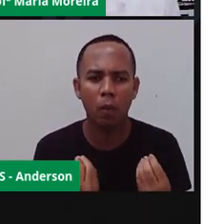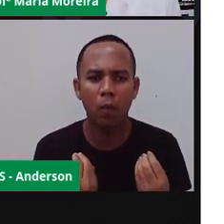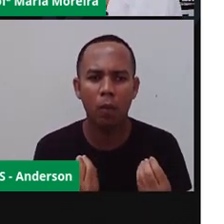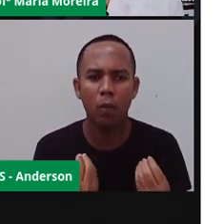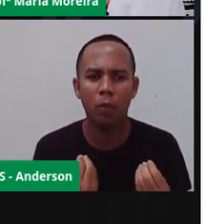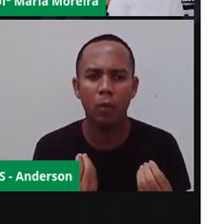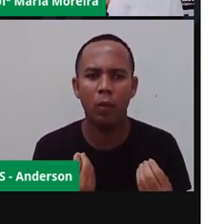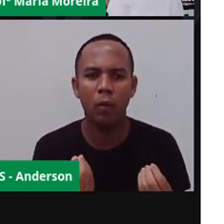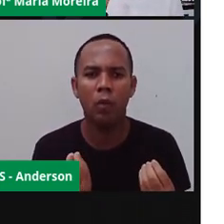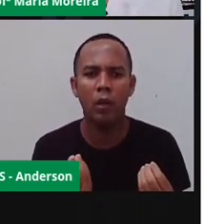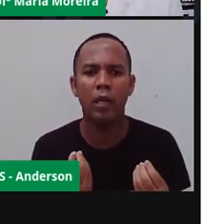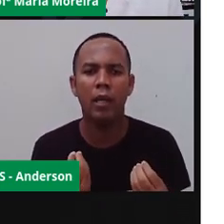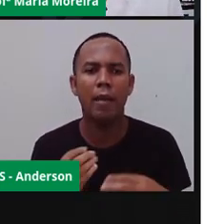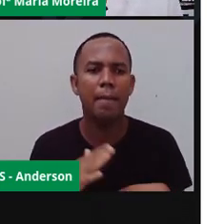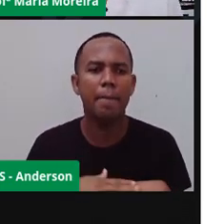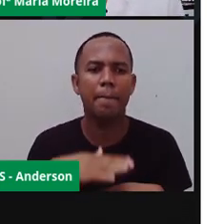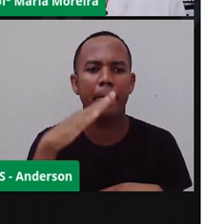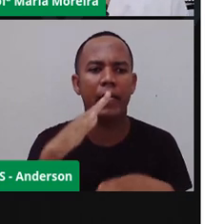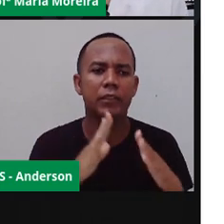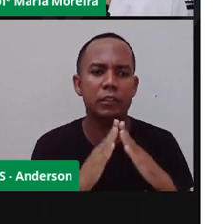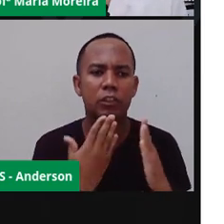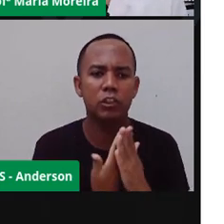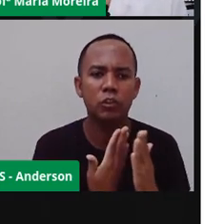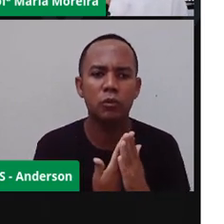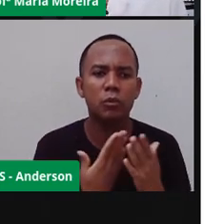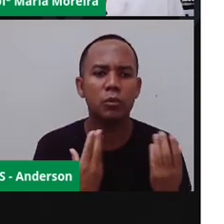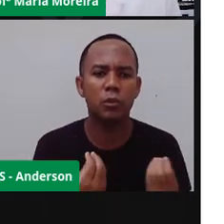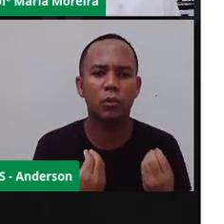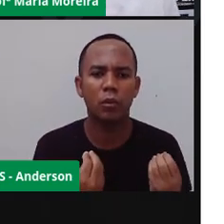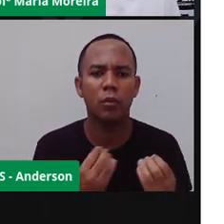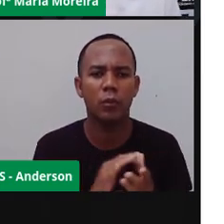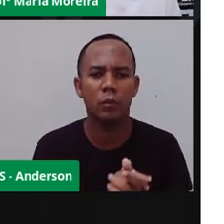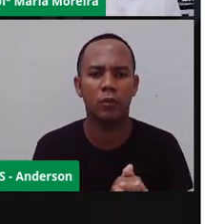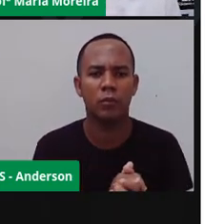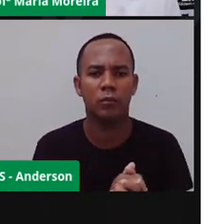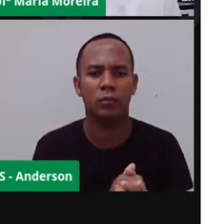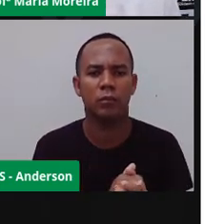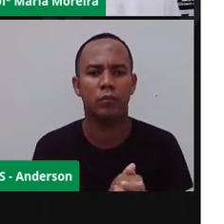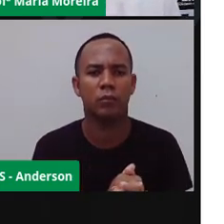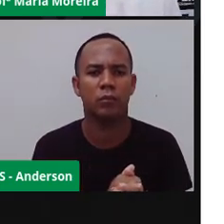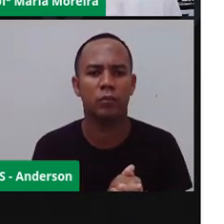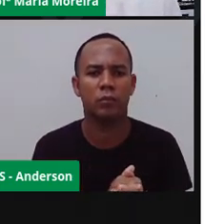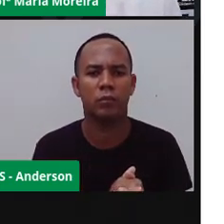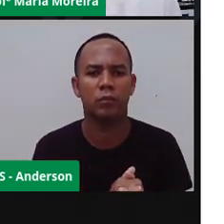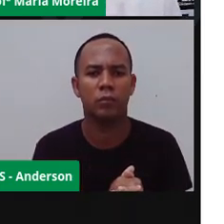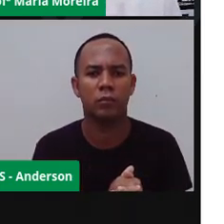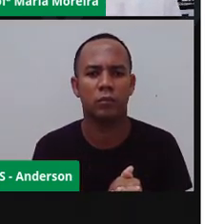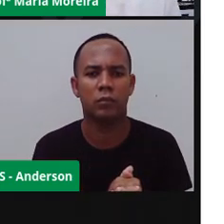horária se o básico não se tem, segundo o que está aí na charge, né?